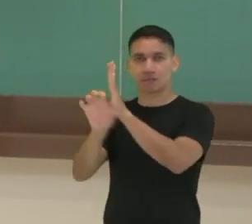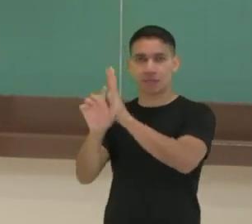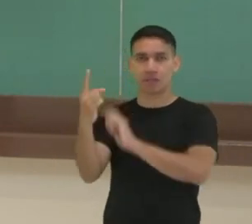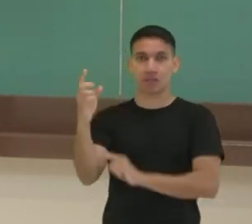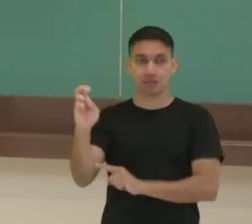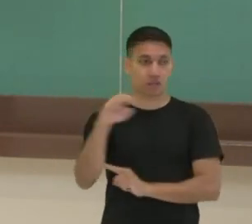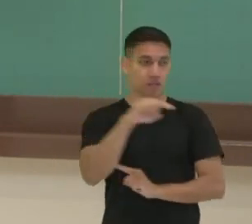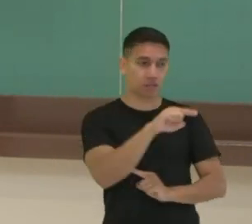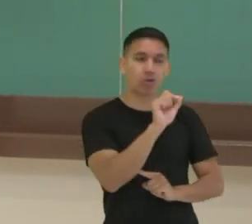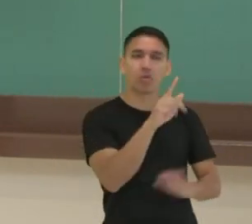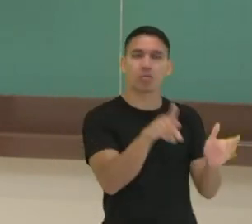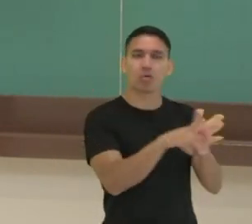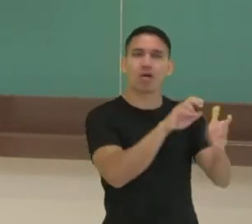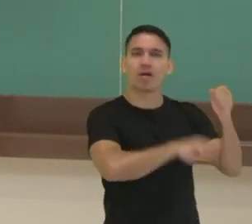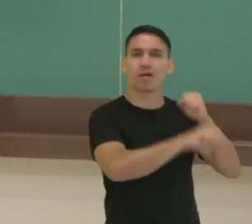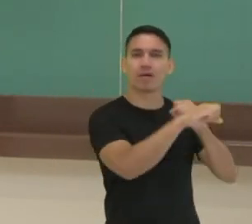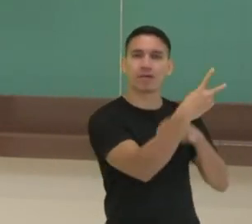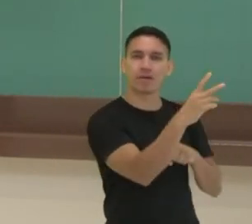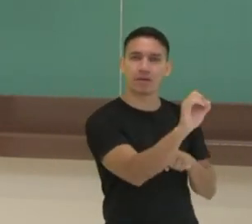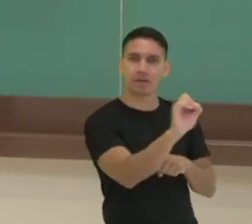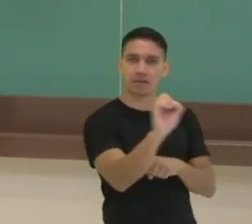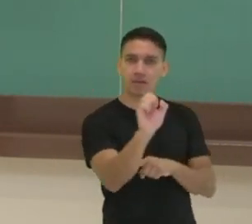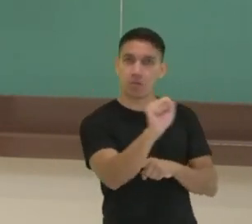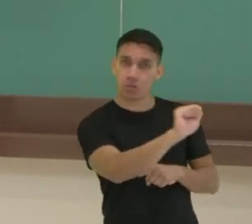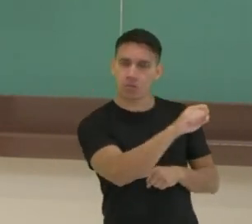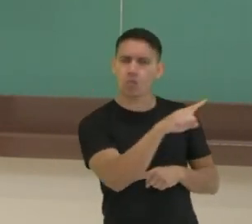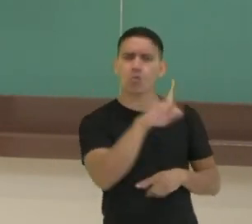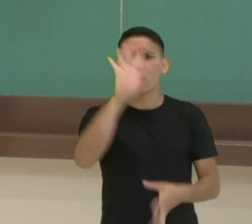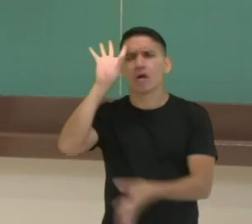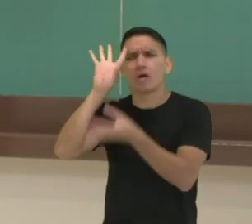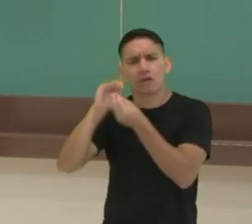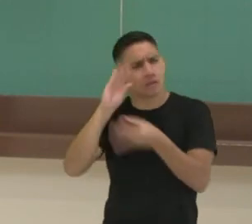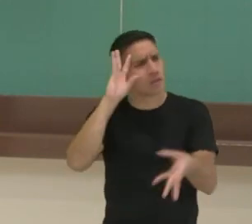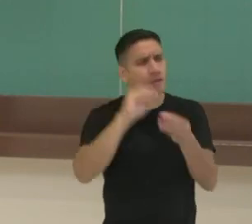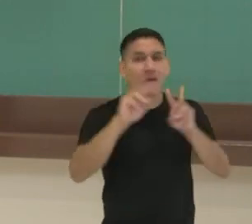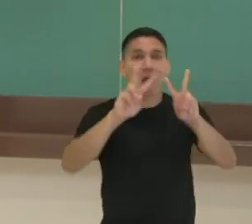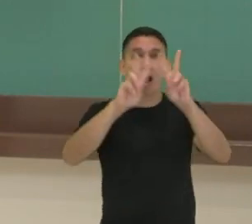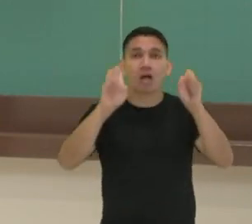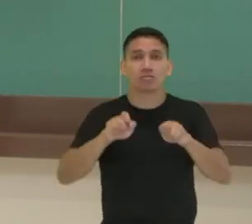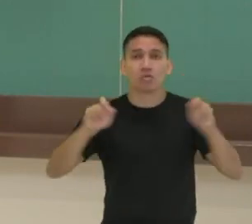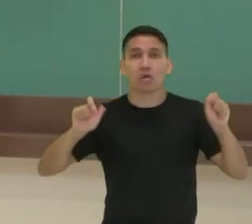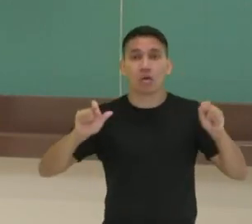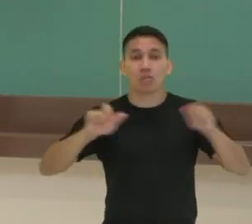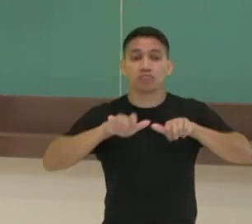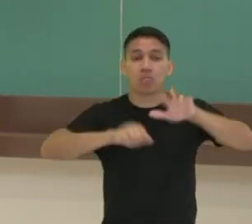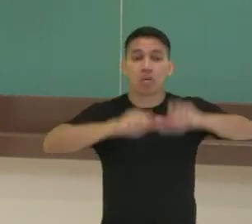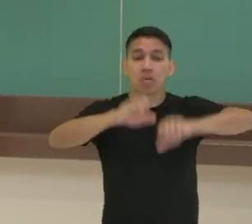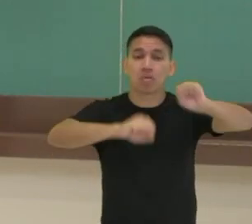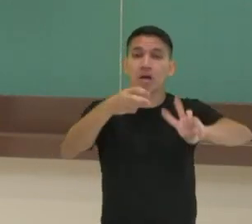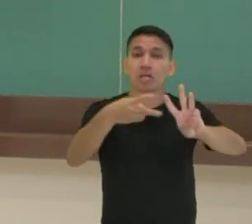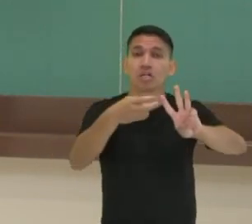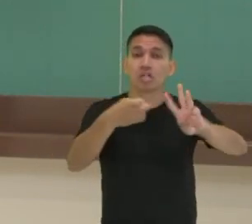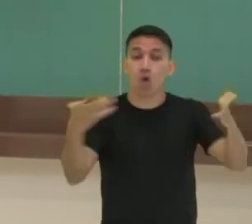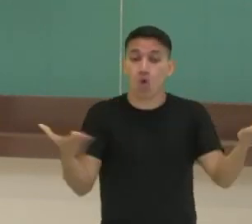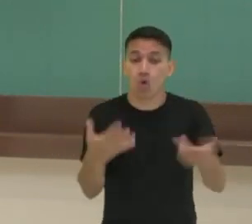de 2008, o que podemos concluir sobre a ocupação indígena no território que hoje é o Brasil?